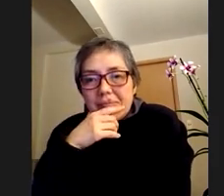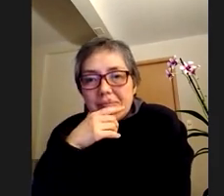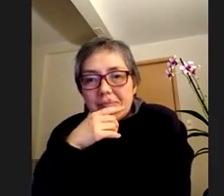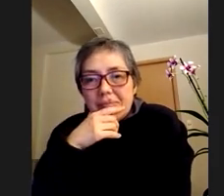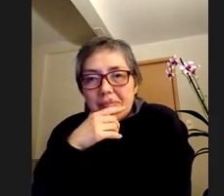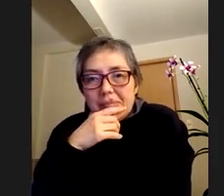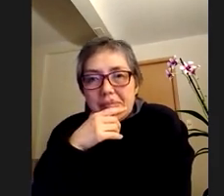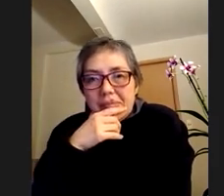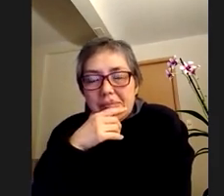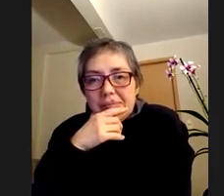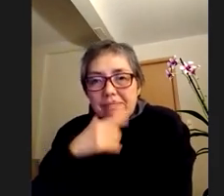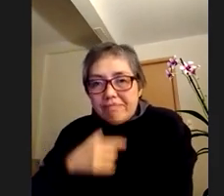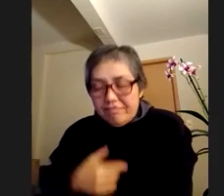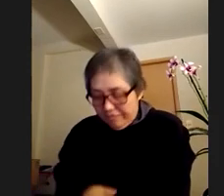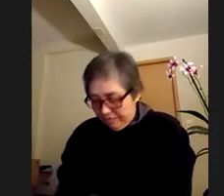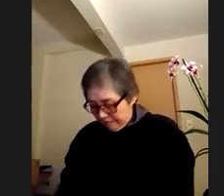vivendo.